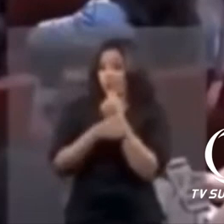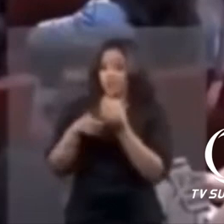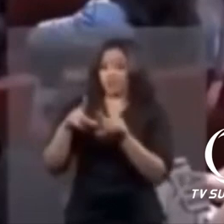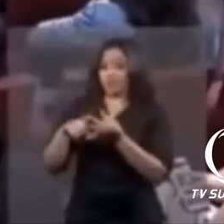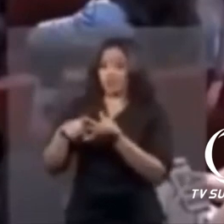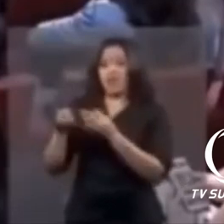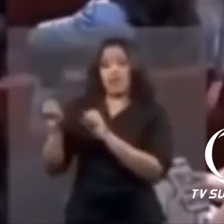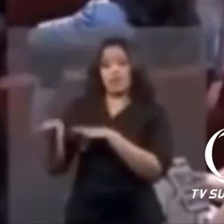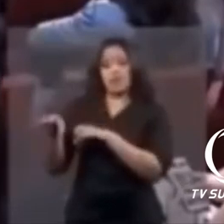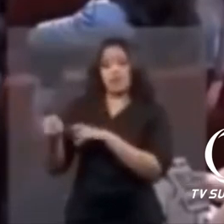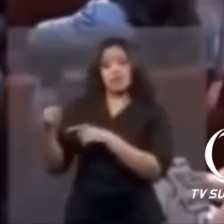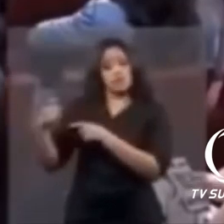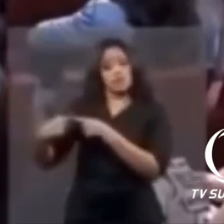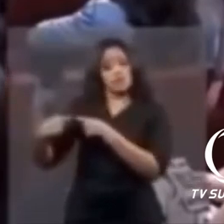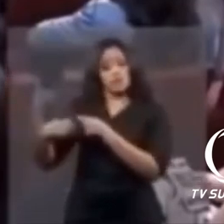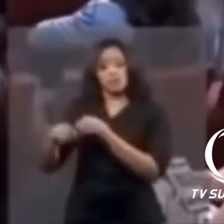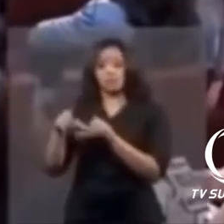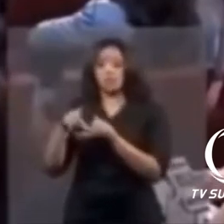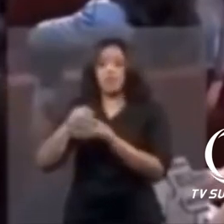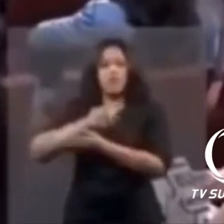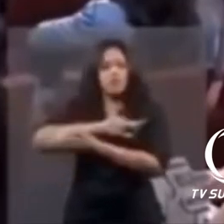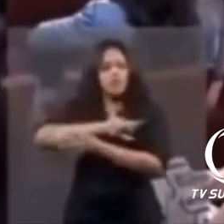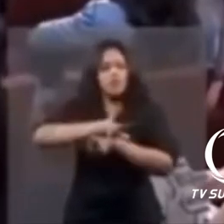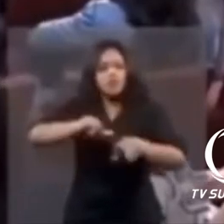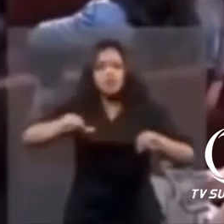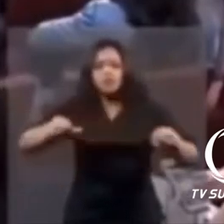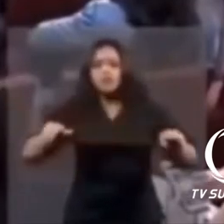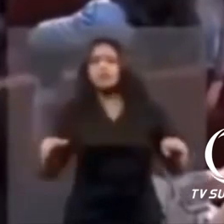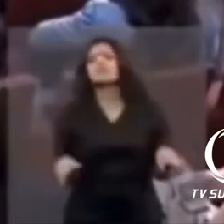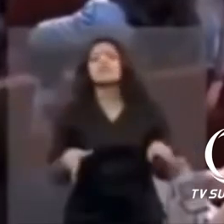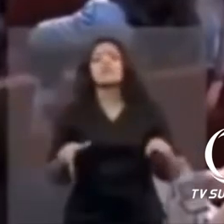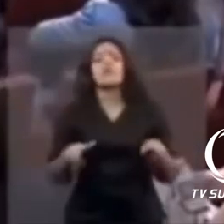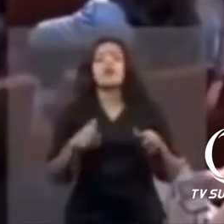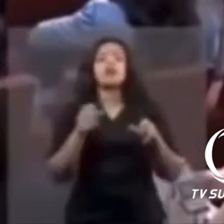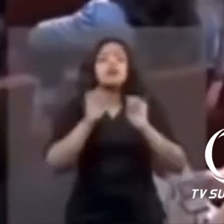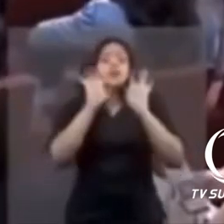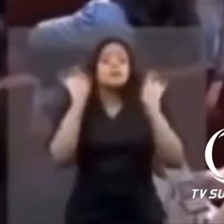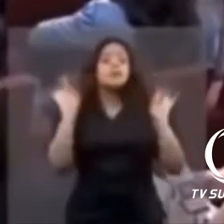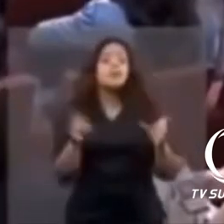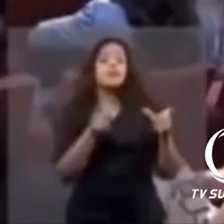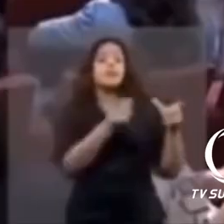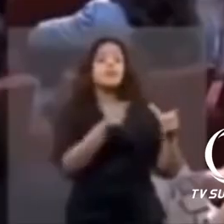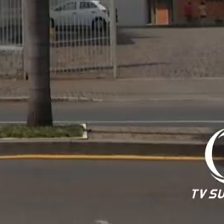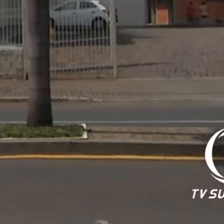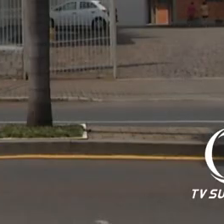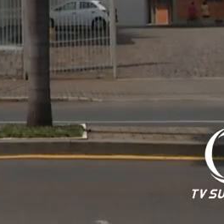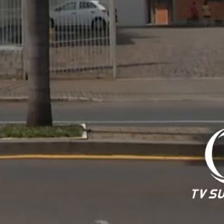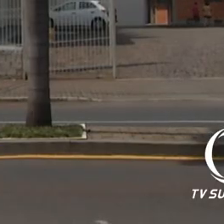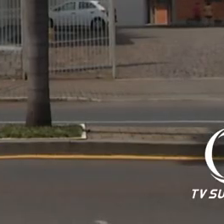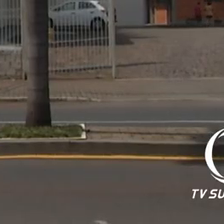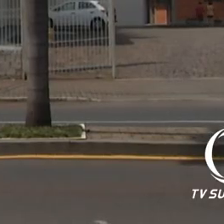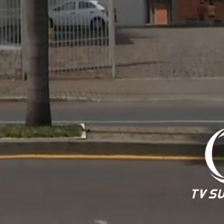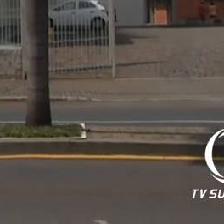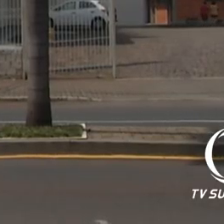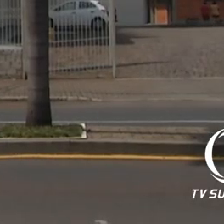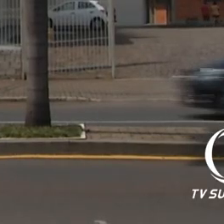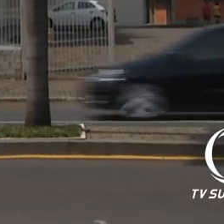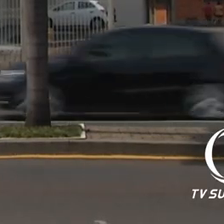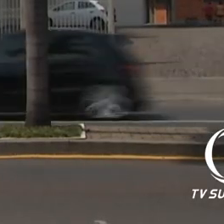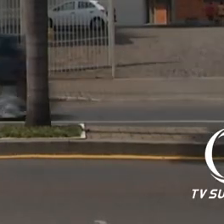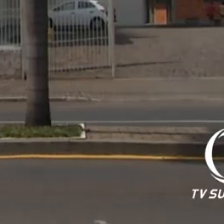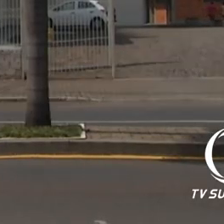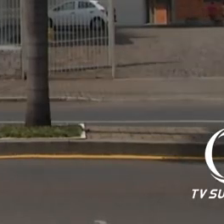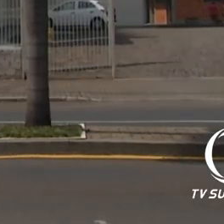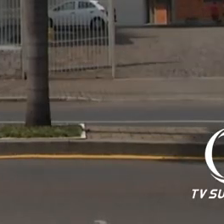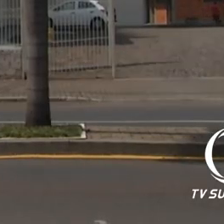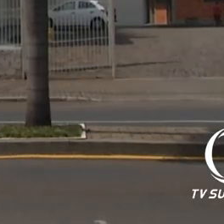sexual e entre outros especialmente nas localidades mais pobres do Brasil em Pato Branco a igreja se